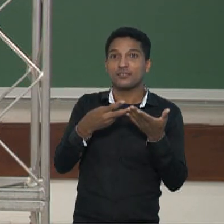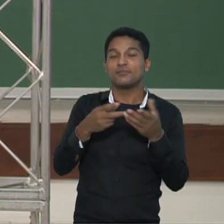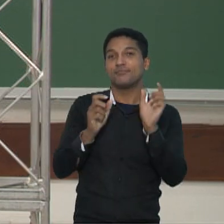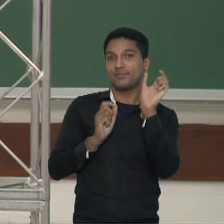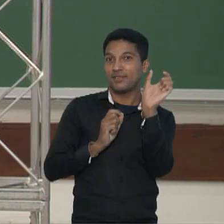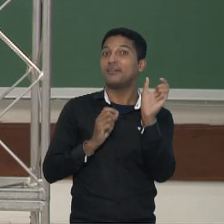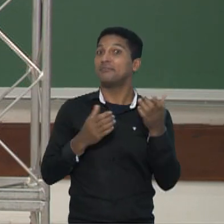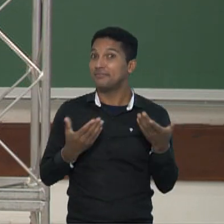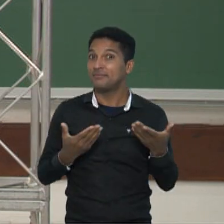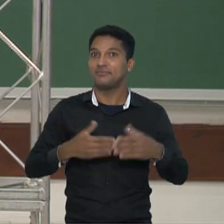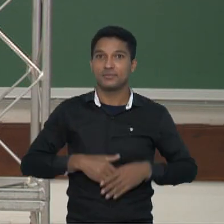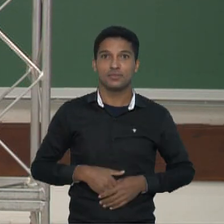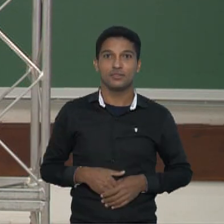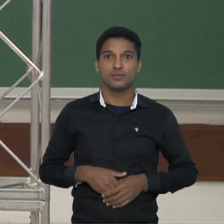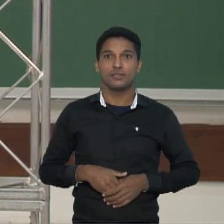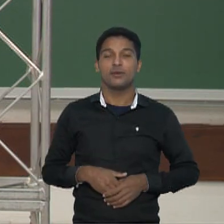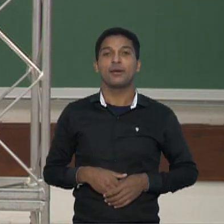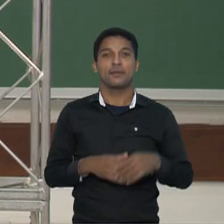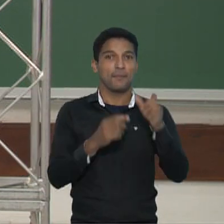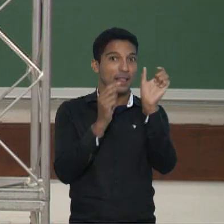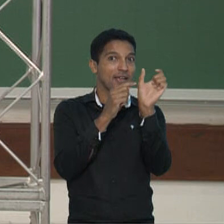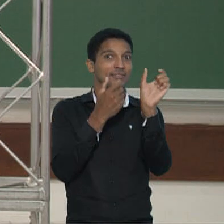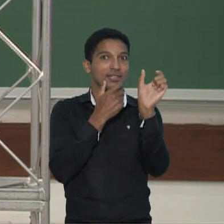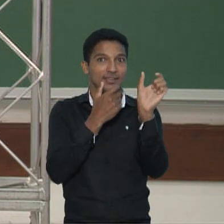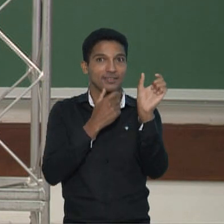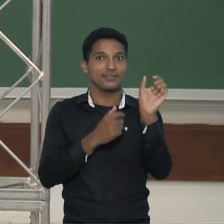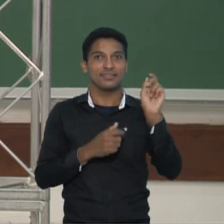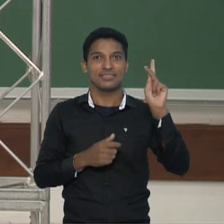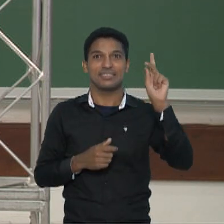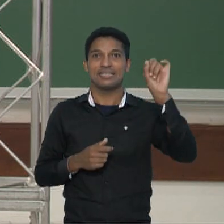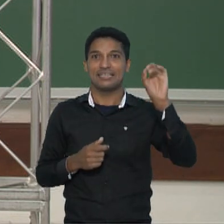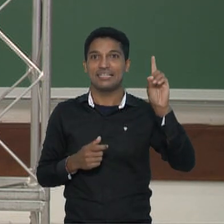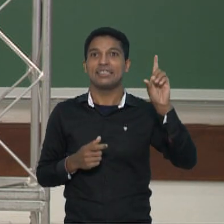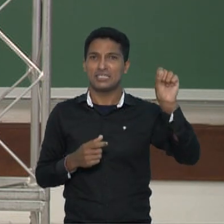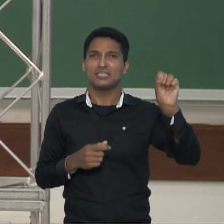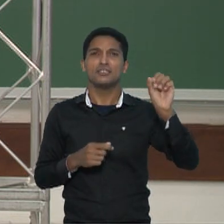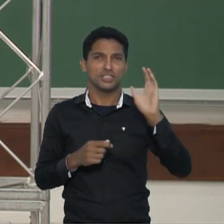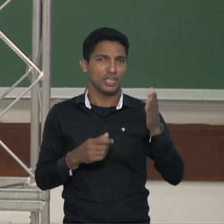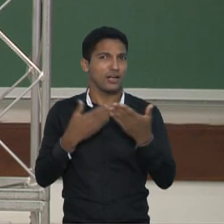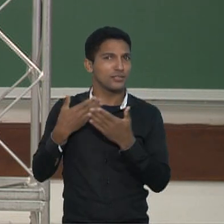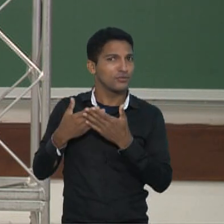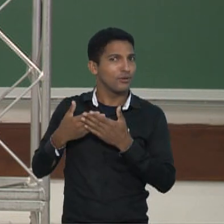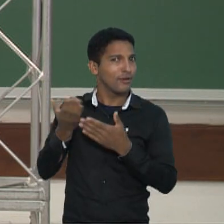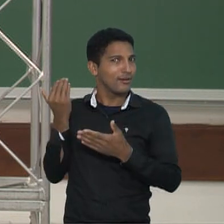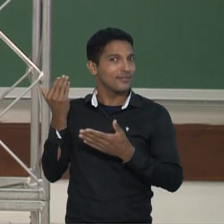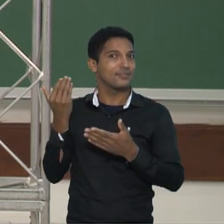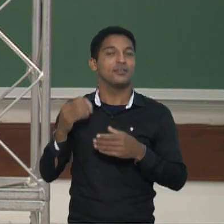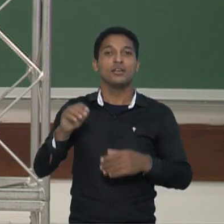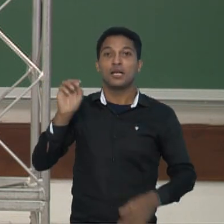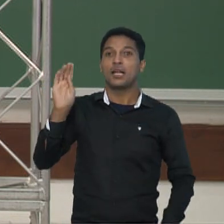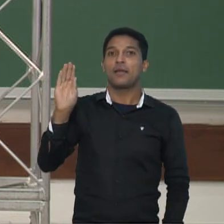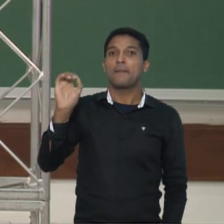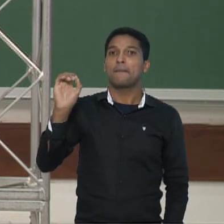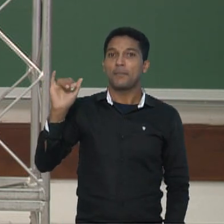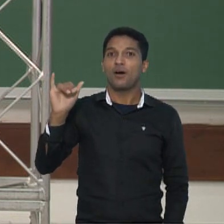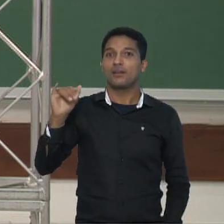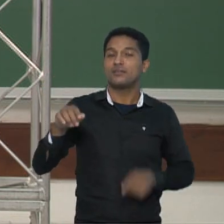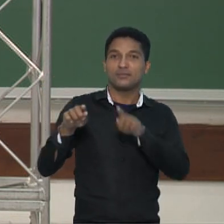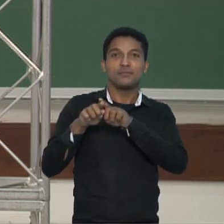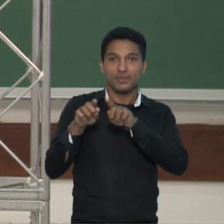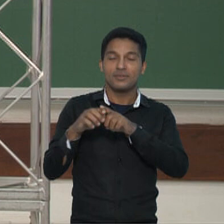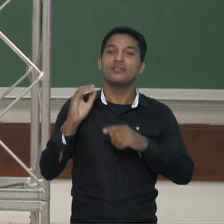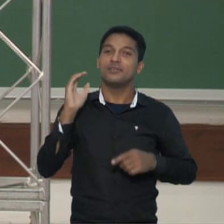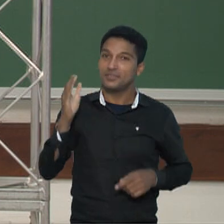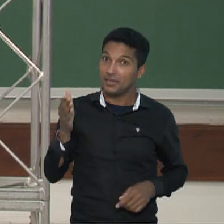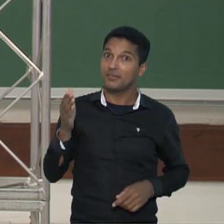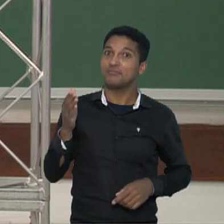falando. Mas a palavrinha kids a gente já trabalhou, a palavrinha boy também e a palavrinha pet